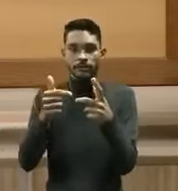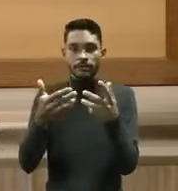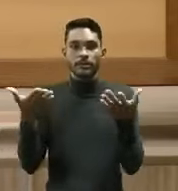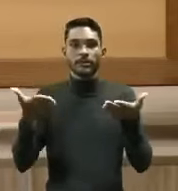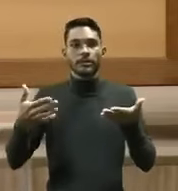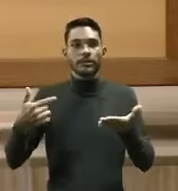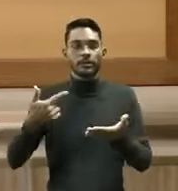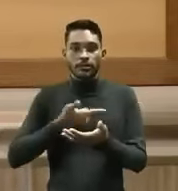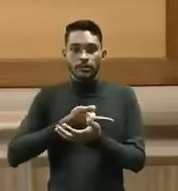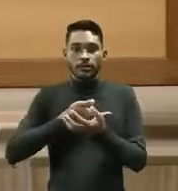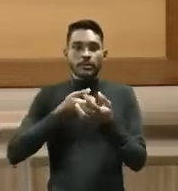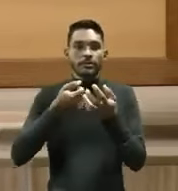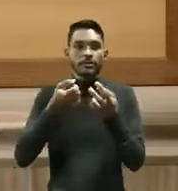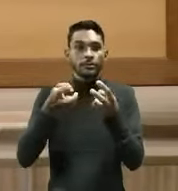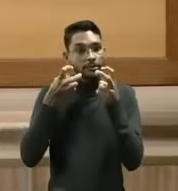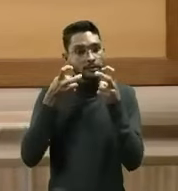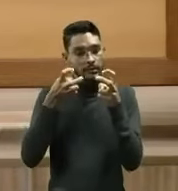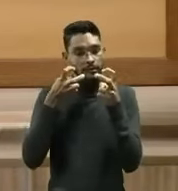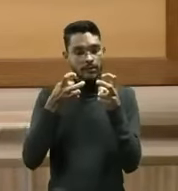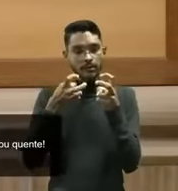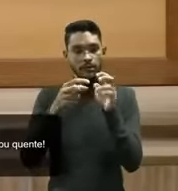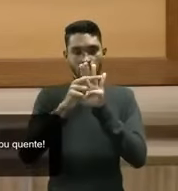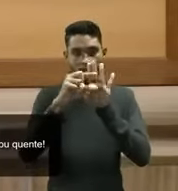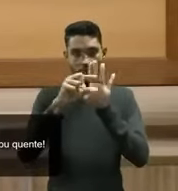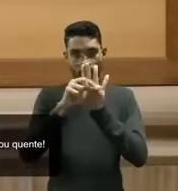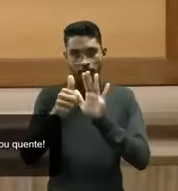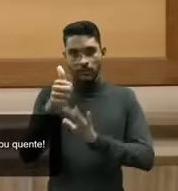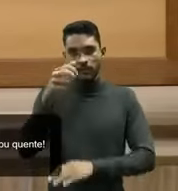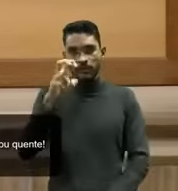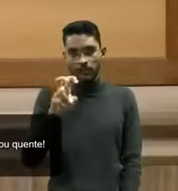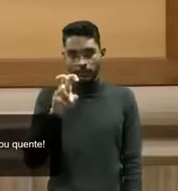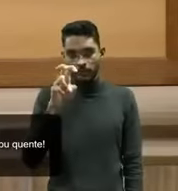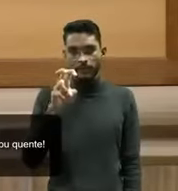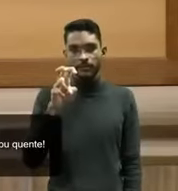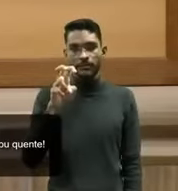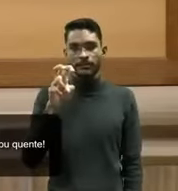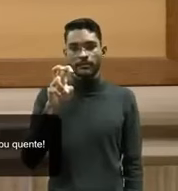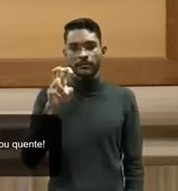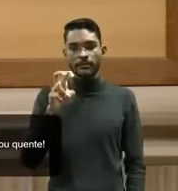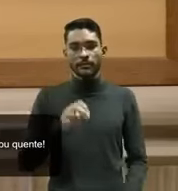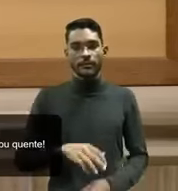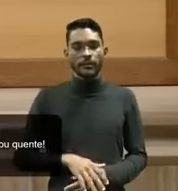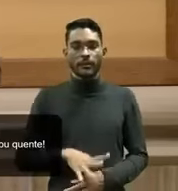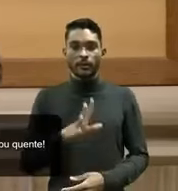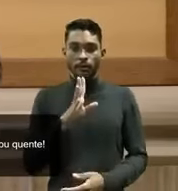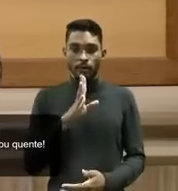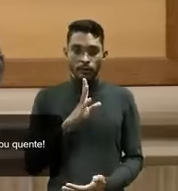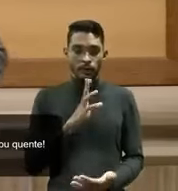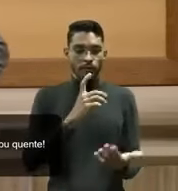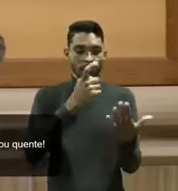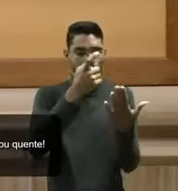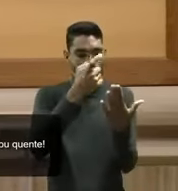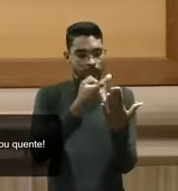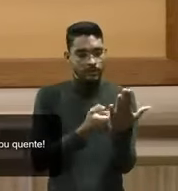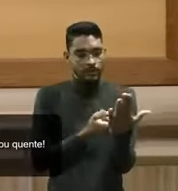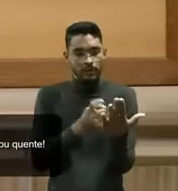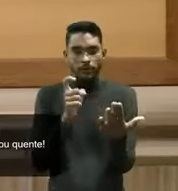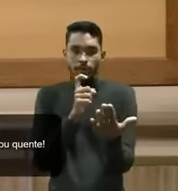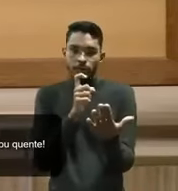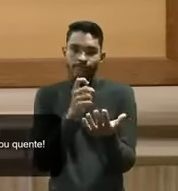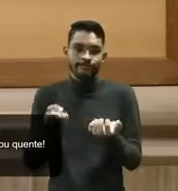aí no verso 15 conheço as tuas obras que nem és frio nem quente quem dera fosse frio ou